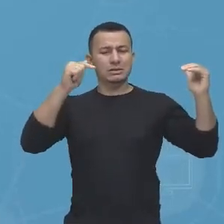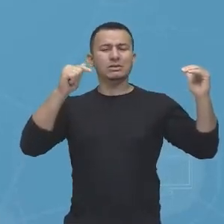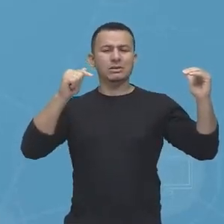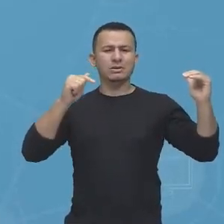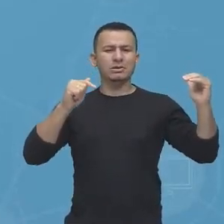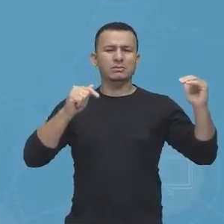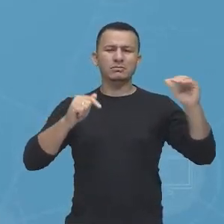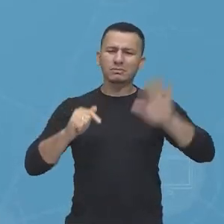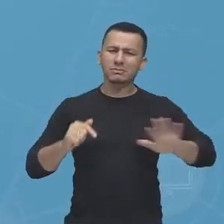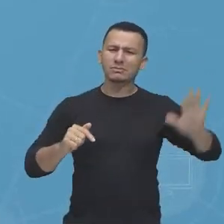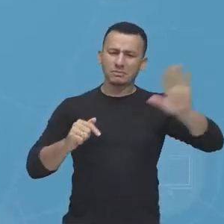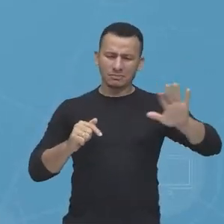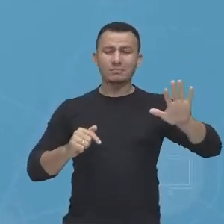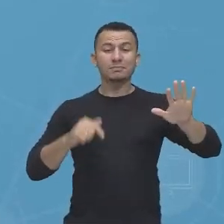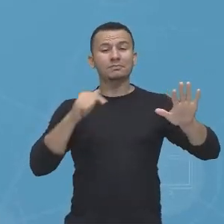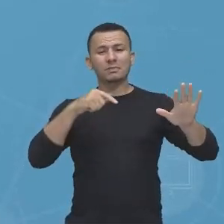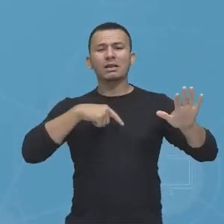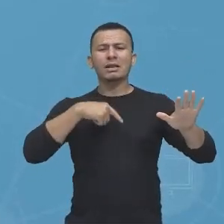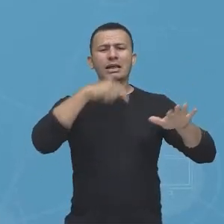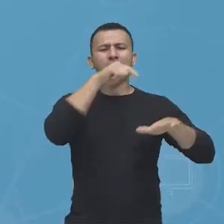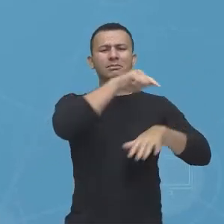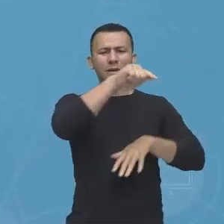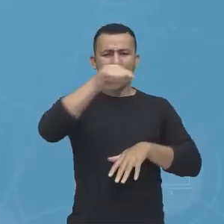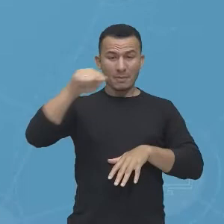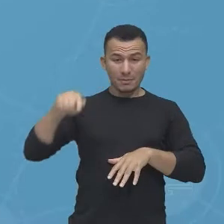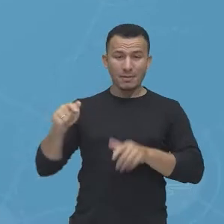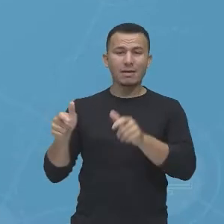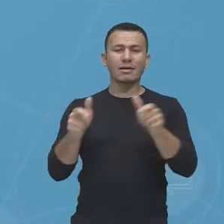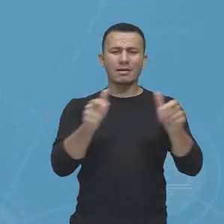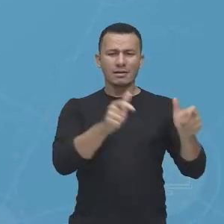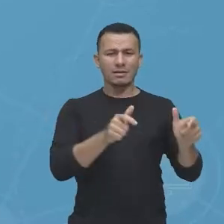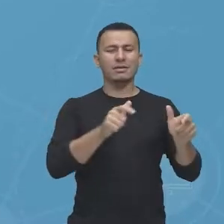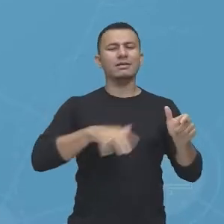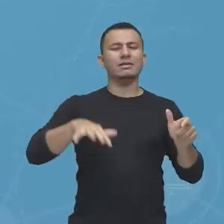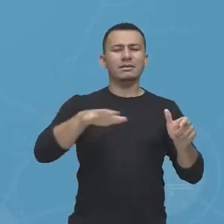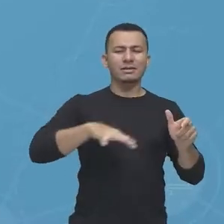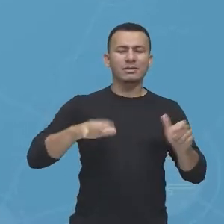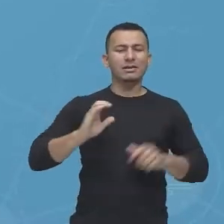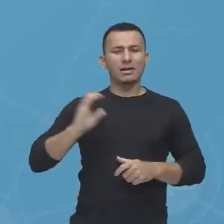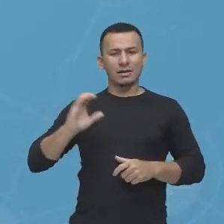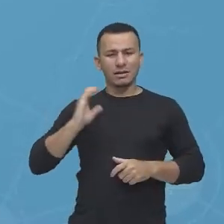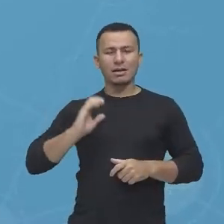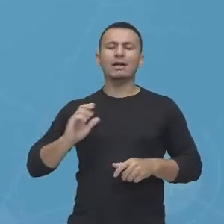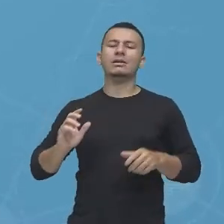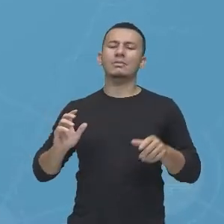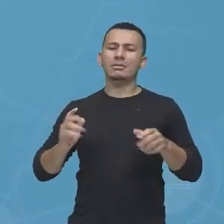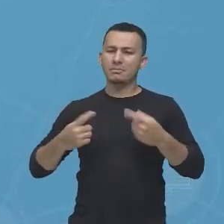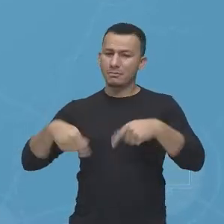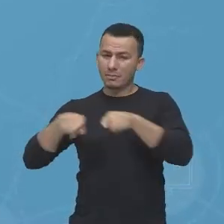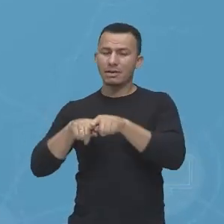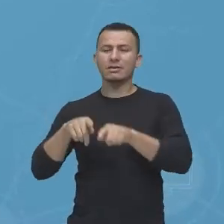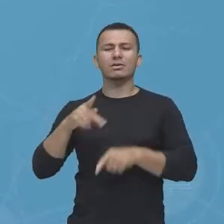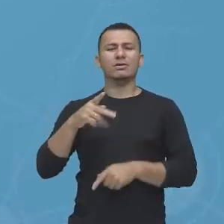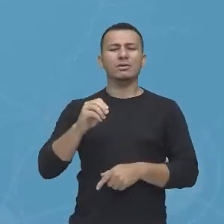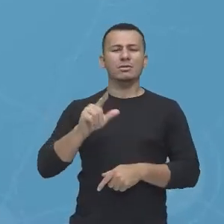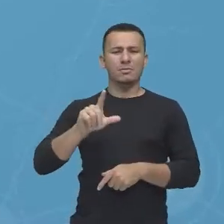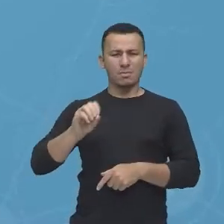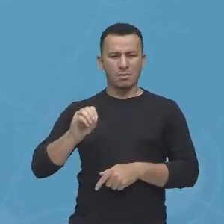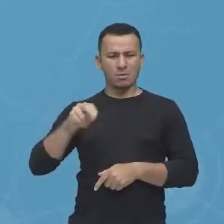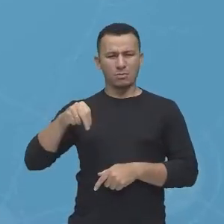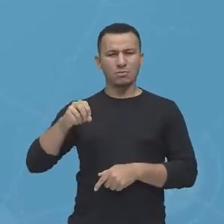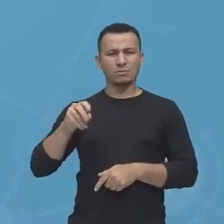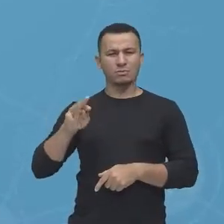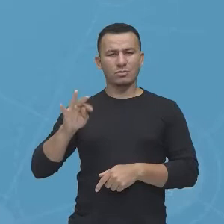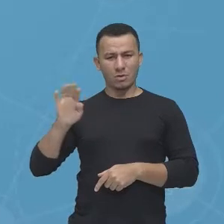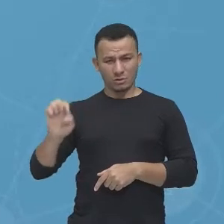hemisfério norte, né? Tem muitas partes do Canadá que ficam próximas ali do polo norte do planeta, certo? E